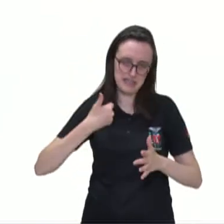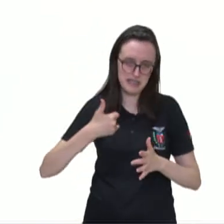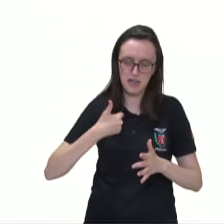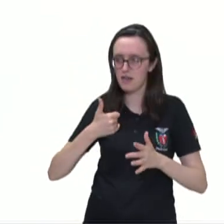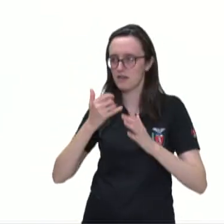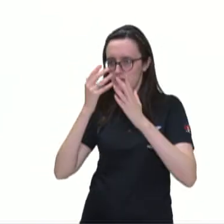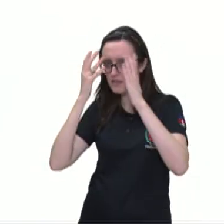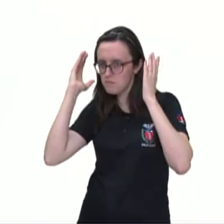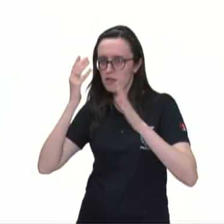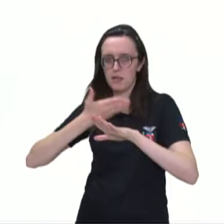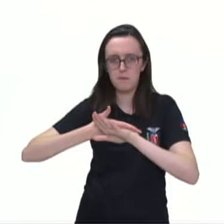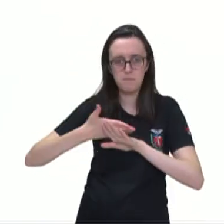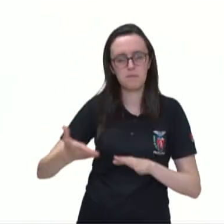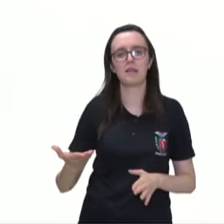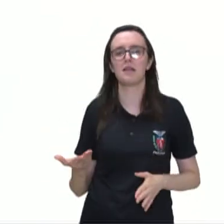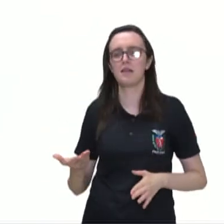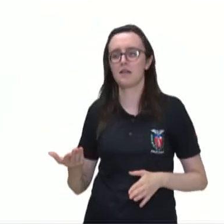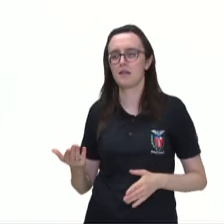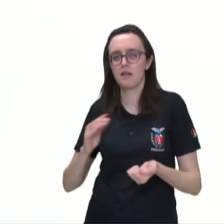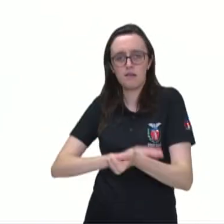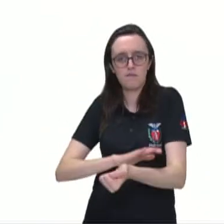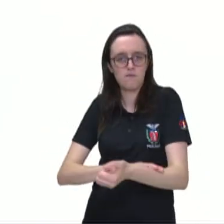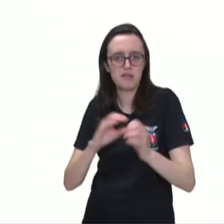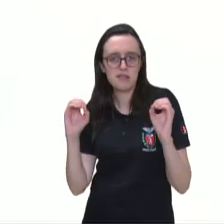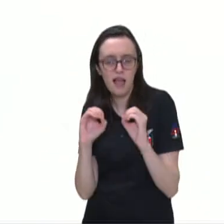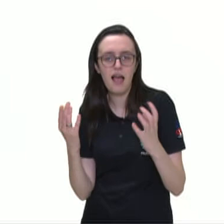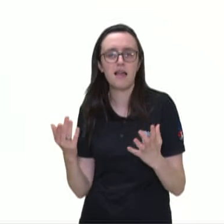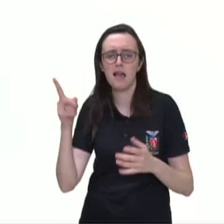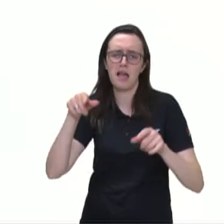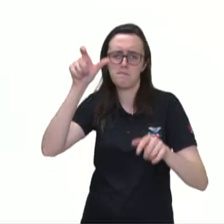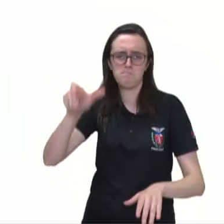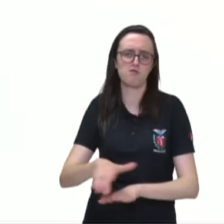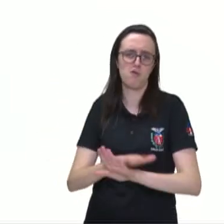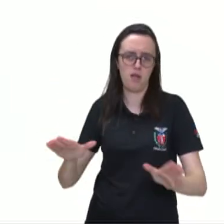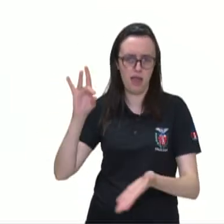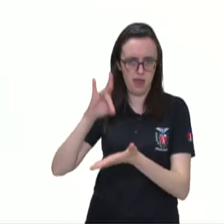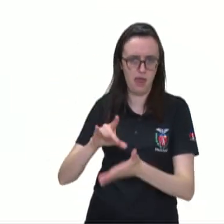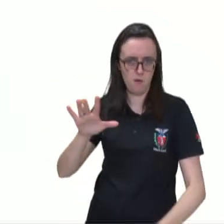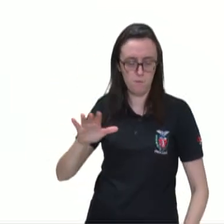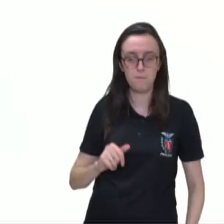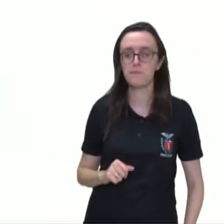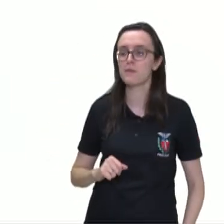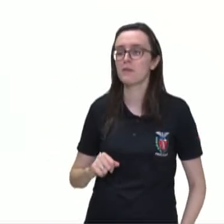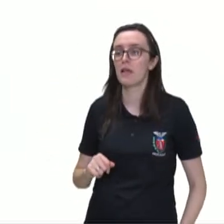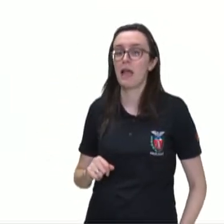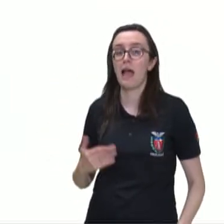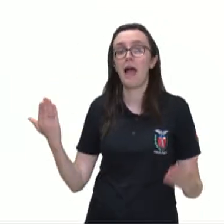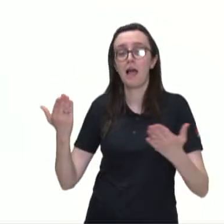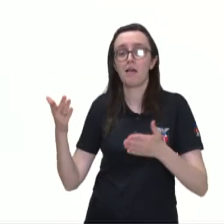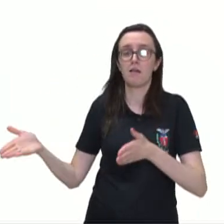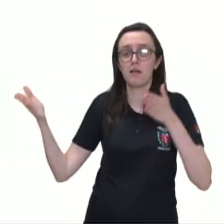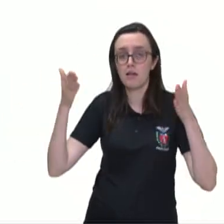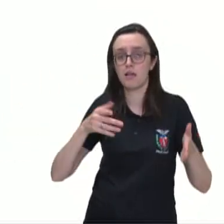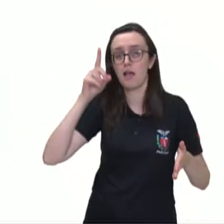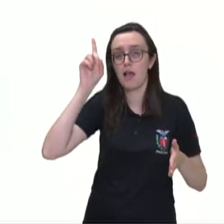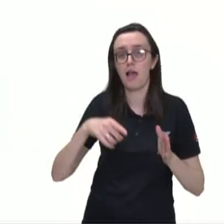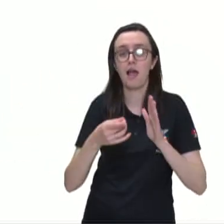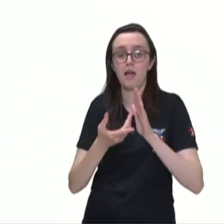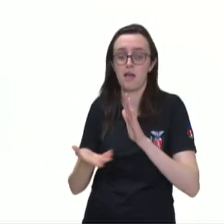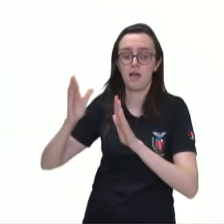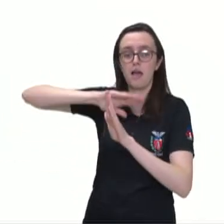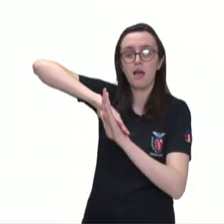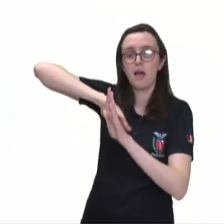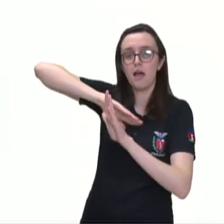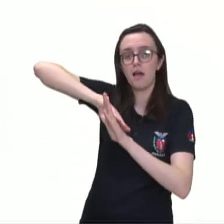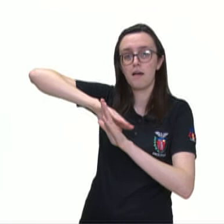pouco cabelo branco, sem vícios, Então, uma pessoa real. Agora, no sentido figurado, a palavra